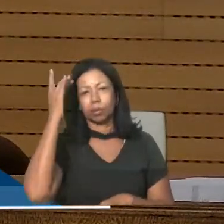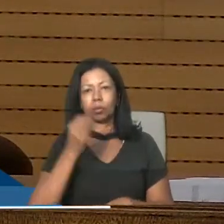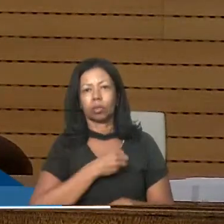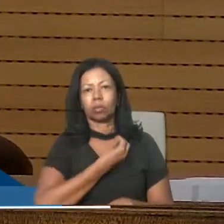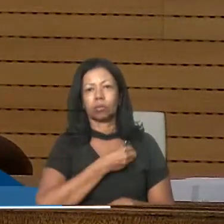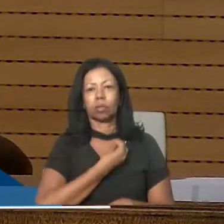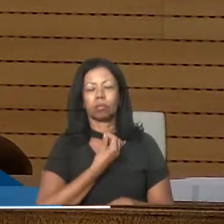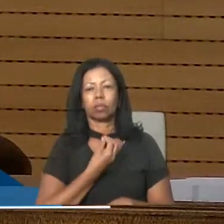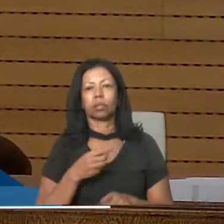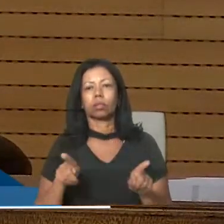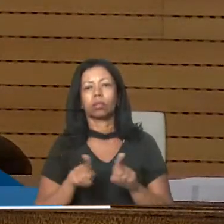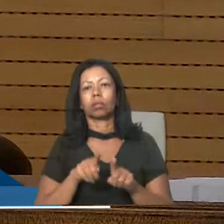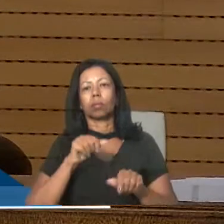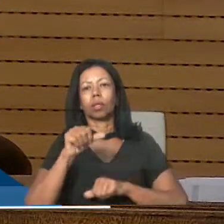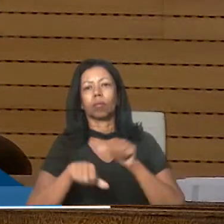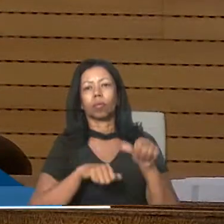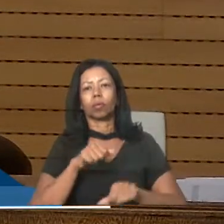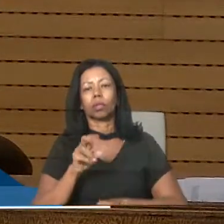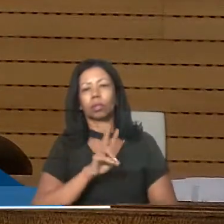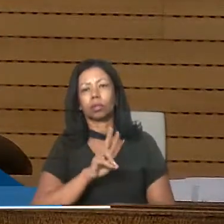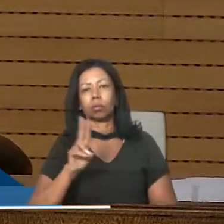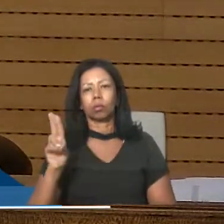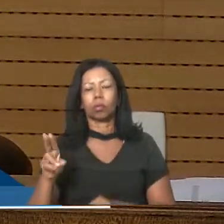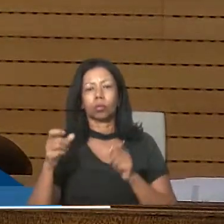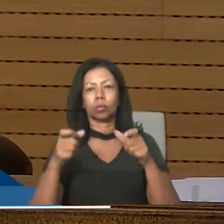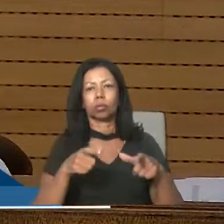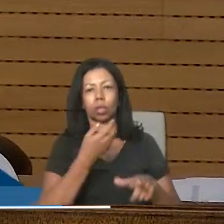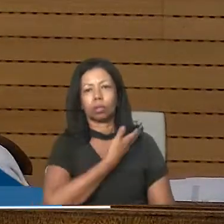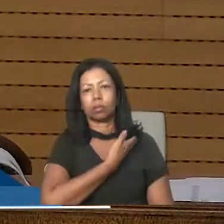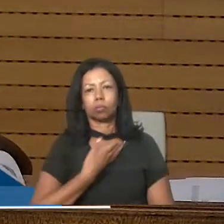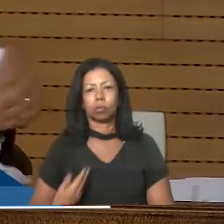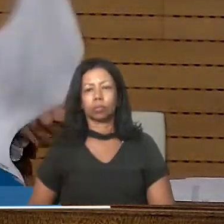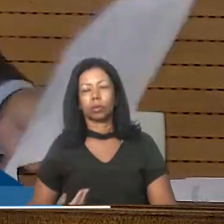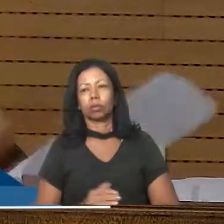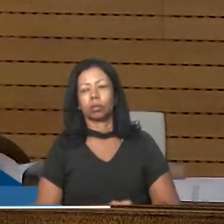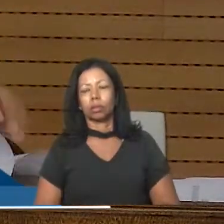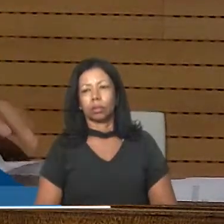vivas, bem como a alteração da denominação dos próprios públicos.